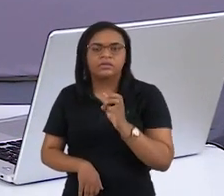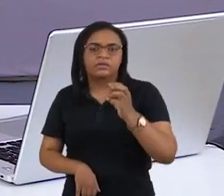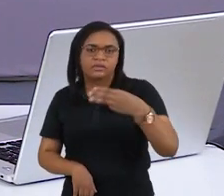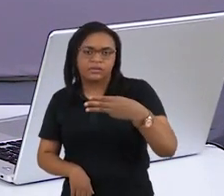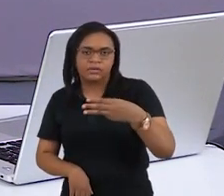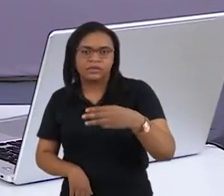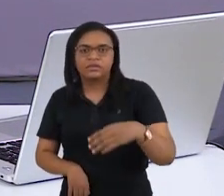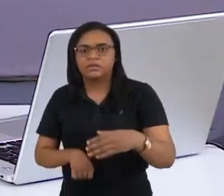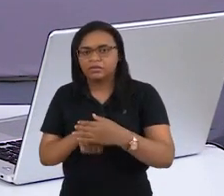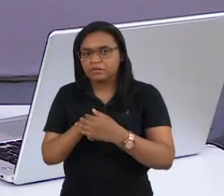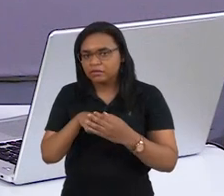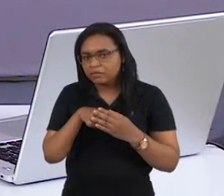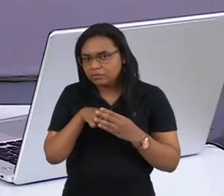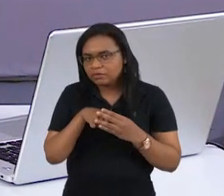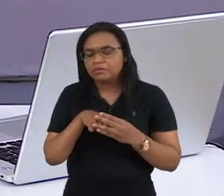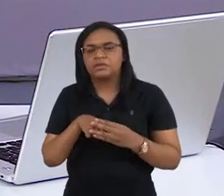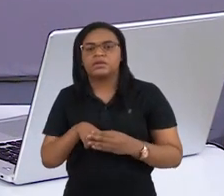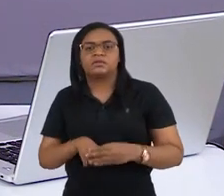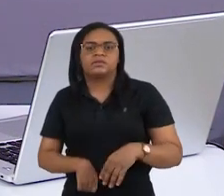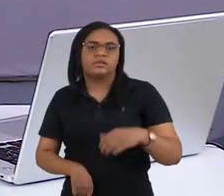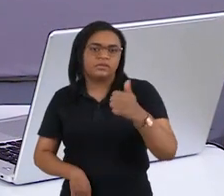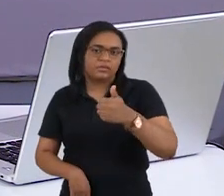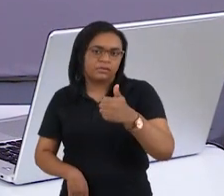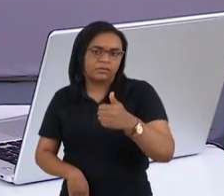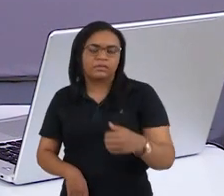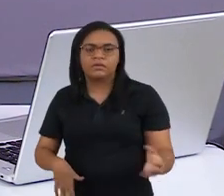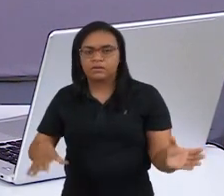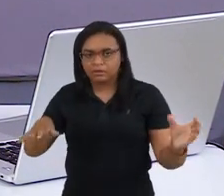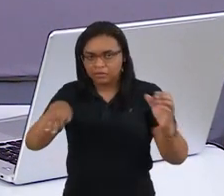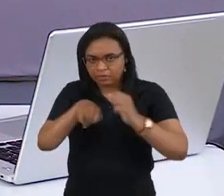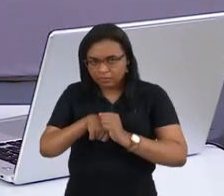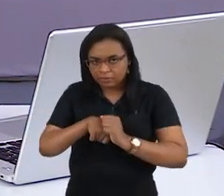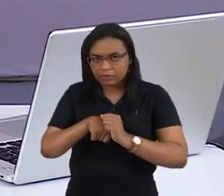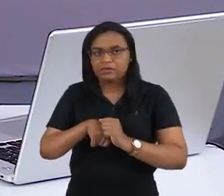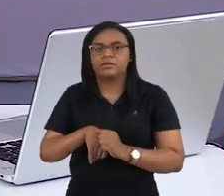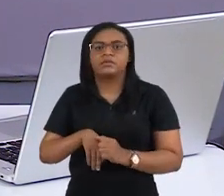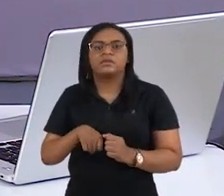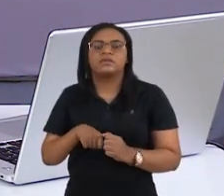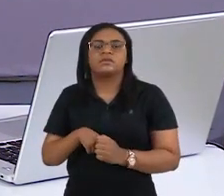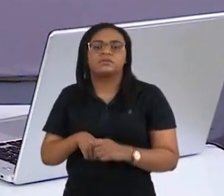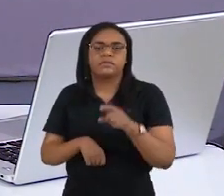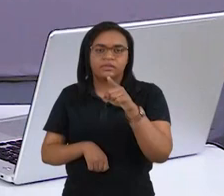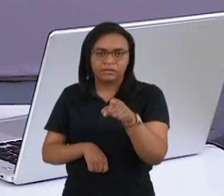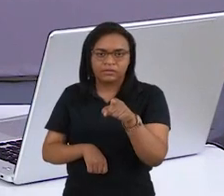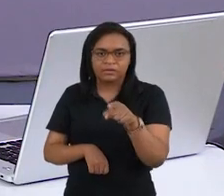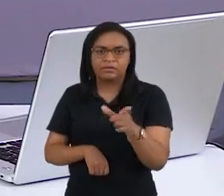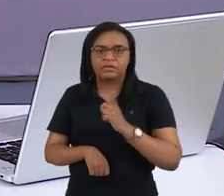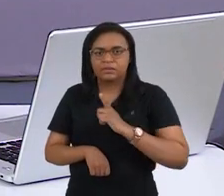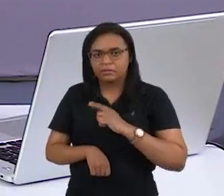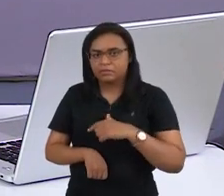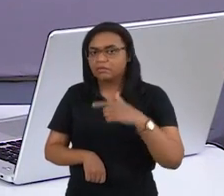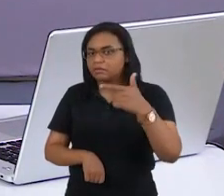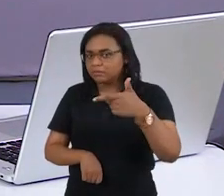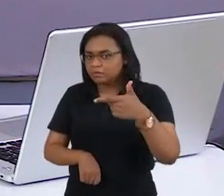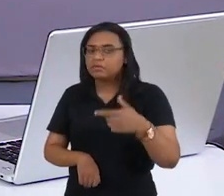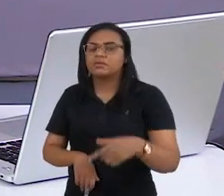desconhece uma. E na regra de composta, né? Regra de 3 composta, você tem mais de